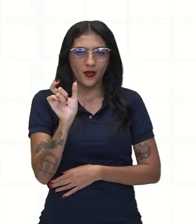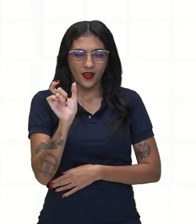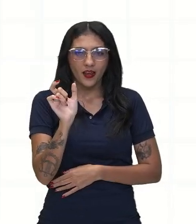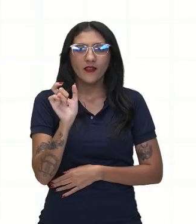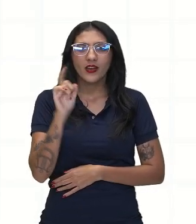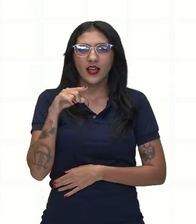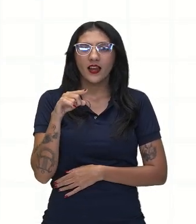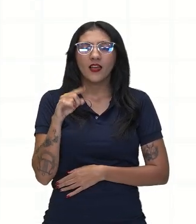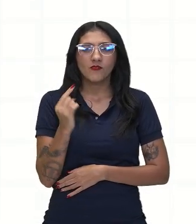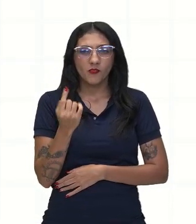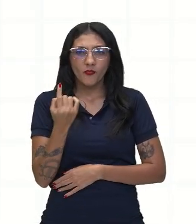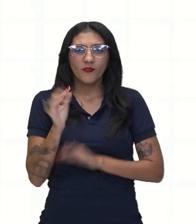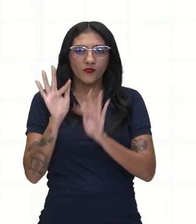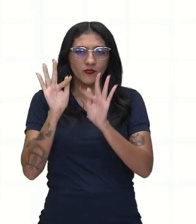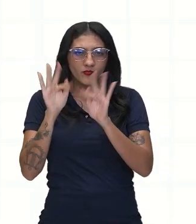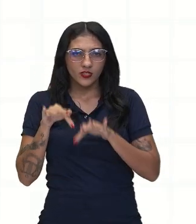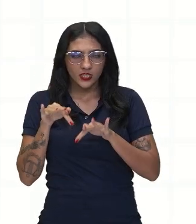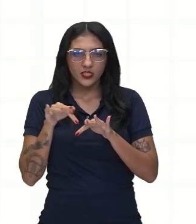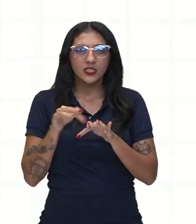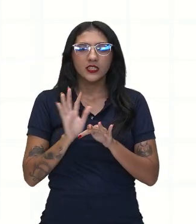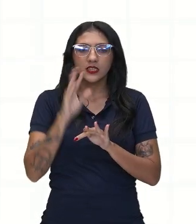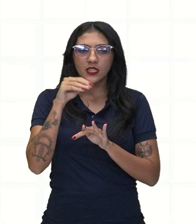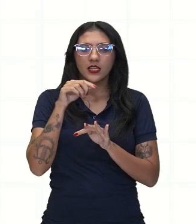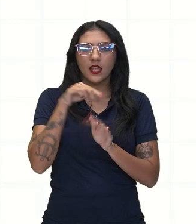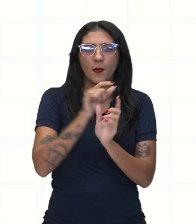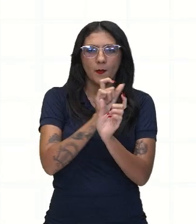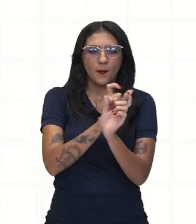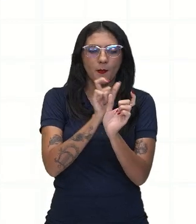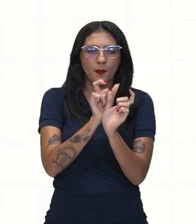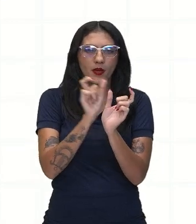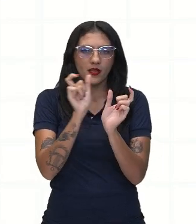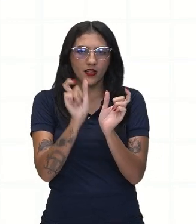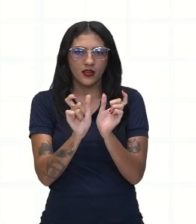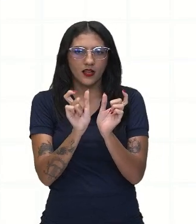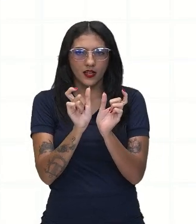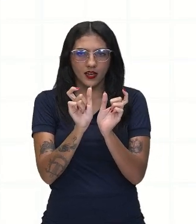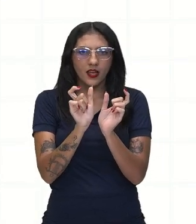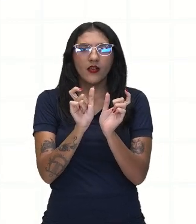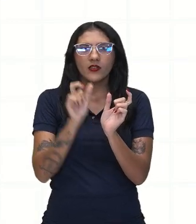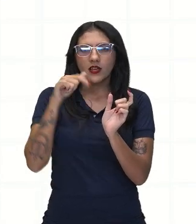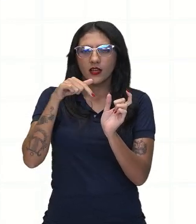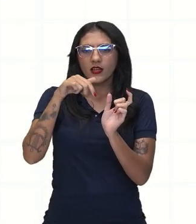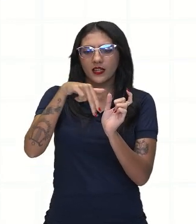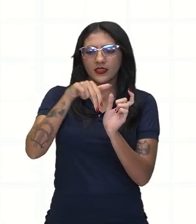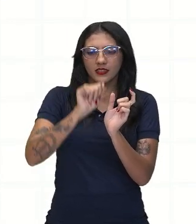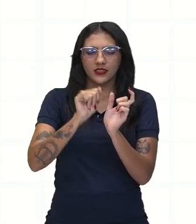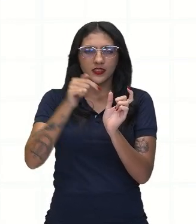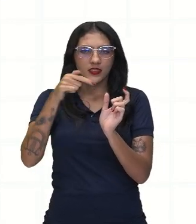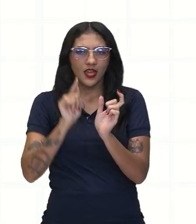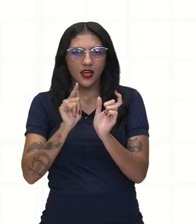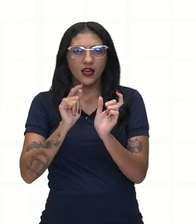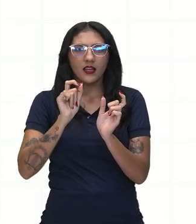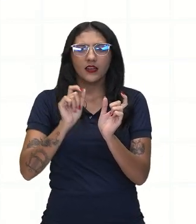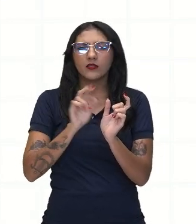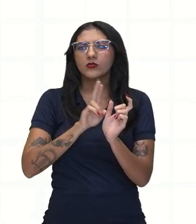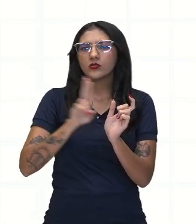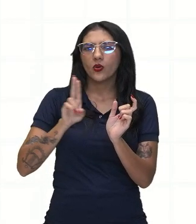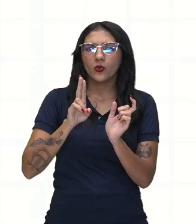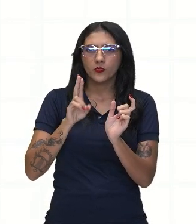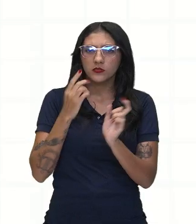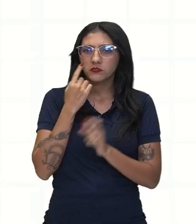a última sílaba, tá, da palavra, ela vai ser chamada